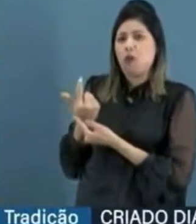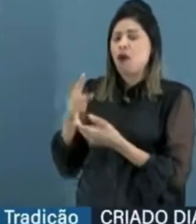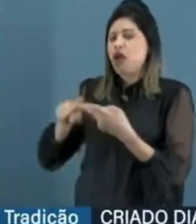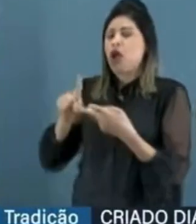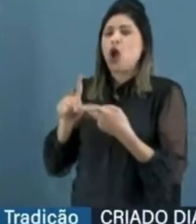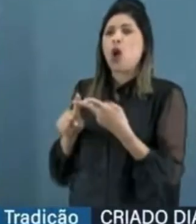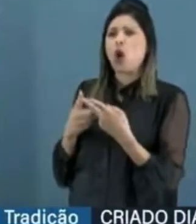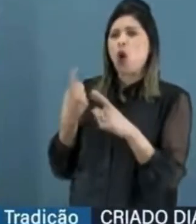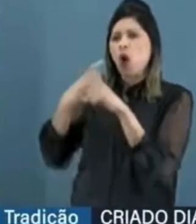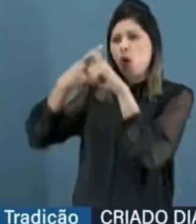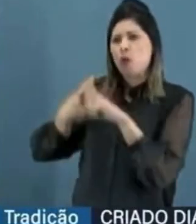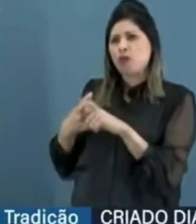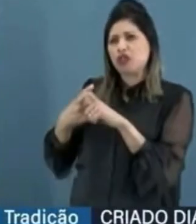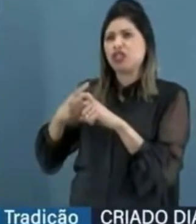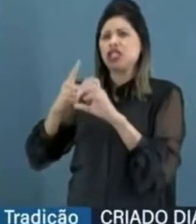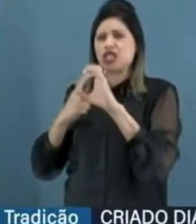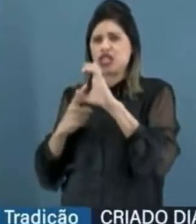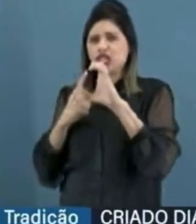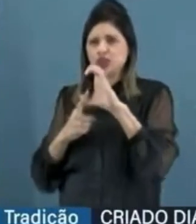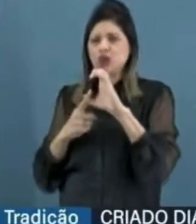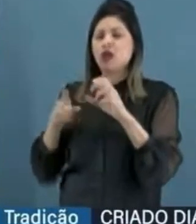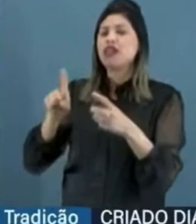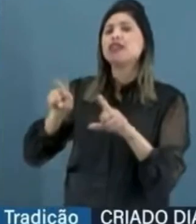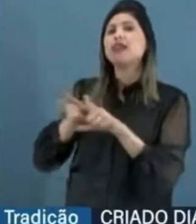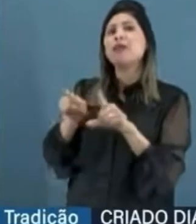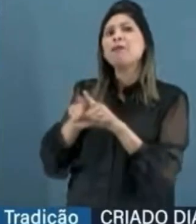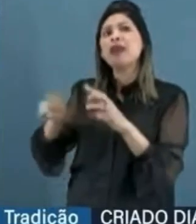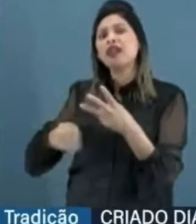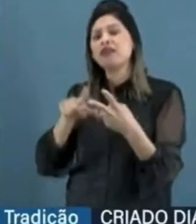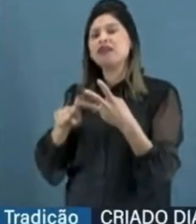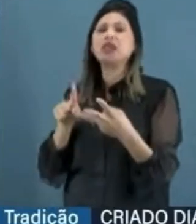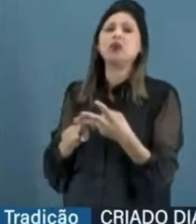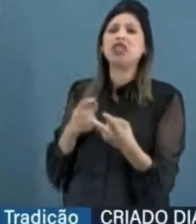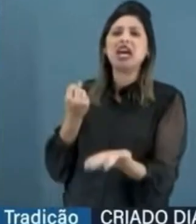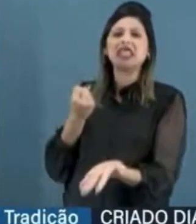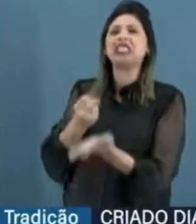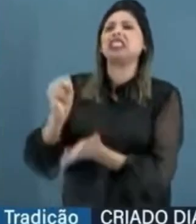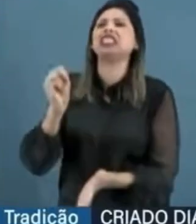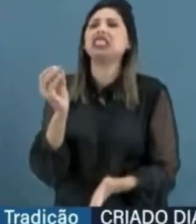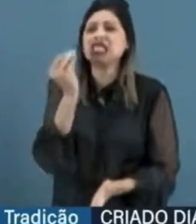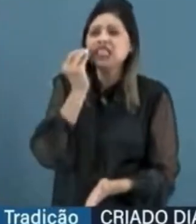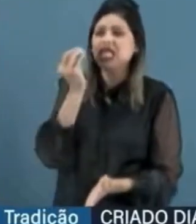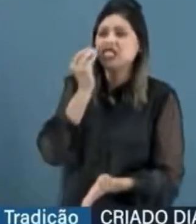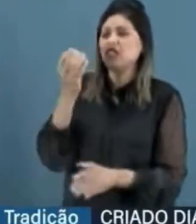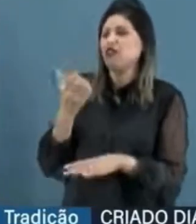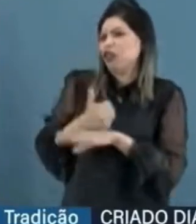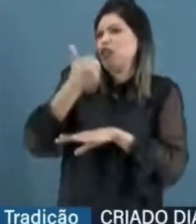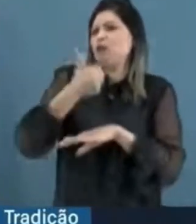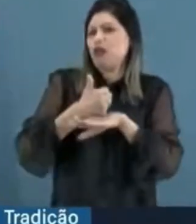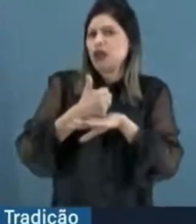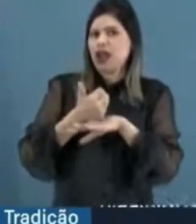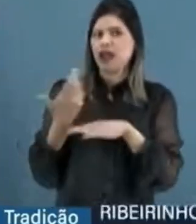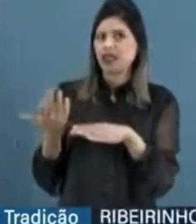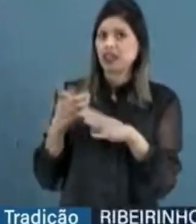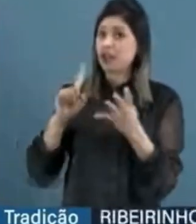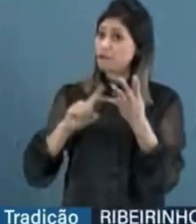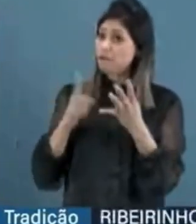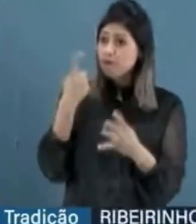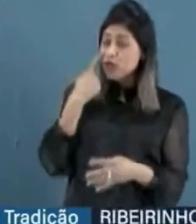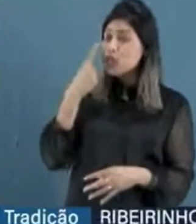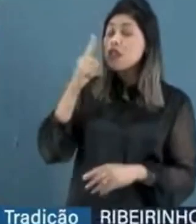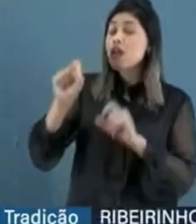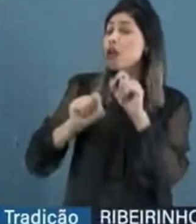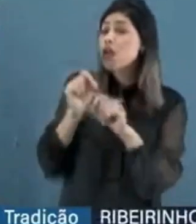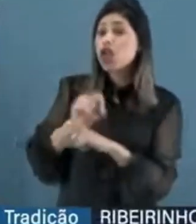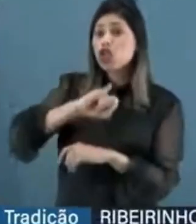anticomunismo e da ruptura democrática. Basta olhar o que foi JK. Juscelino Kubitschek foi